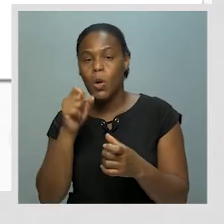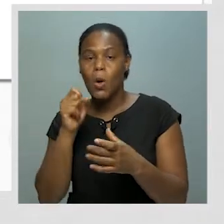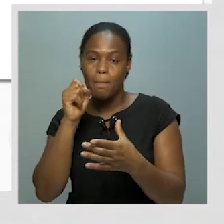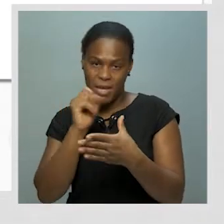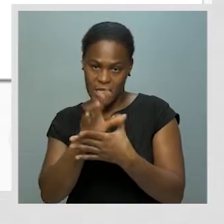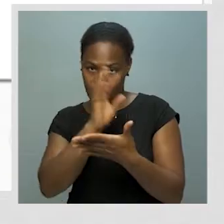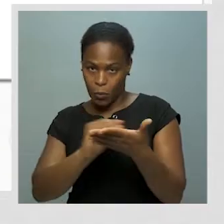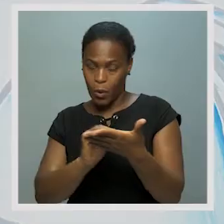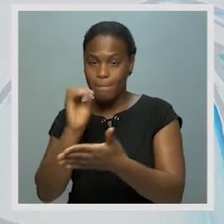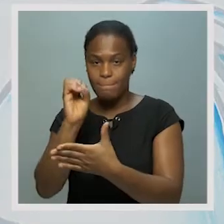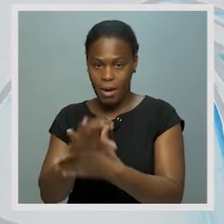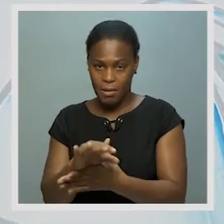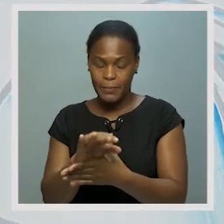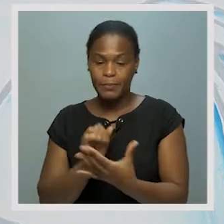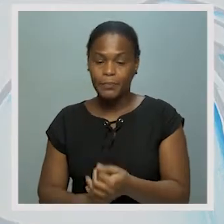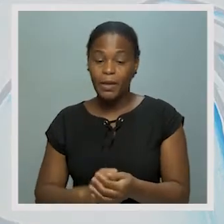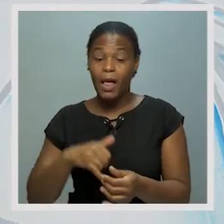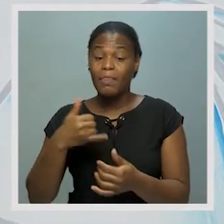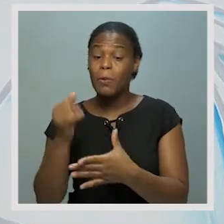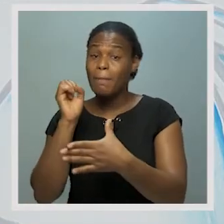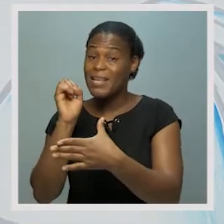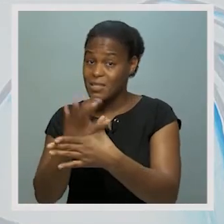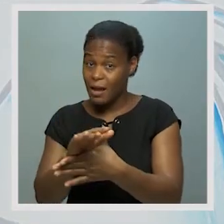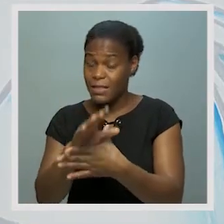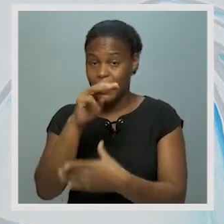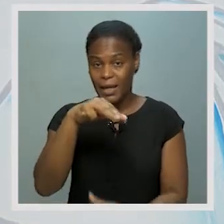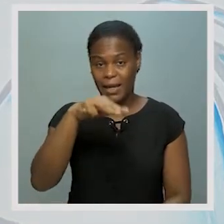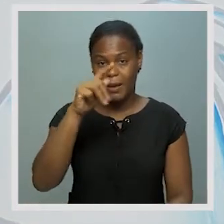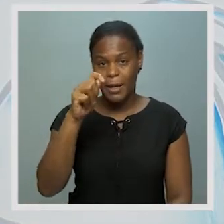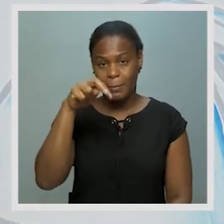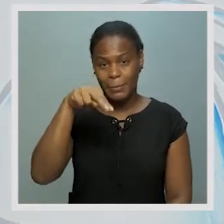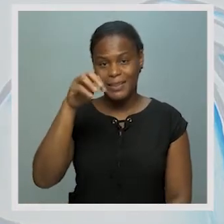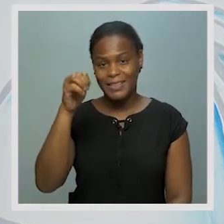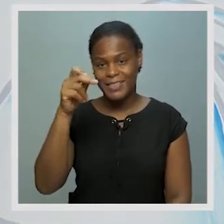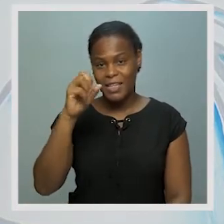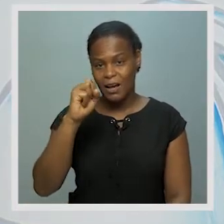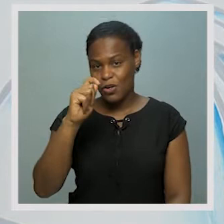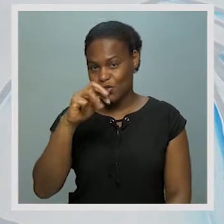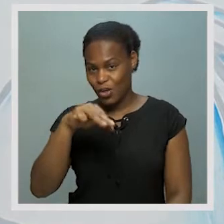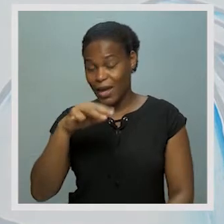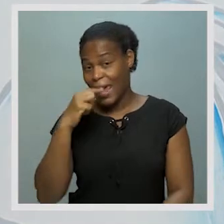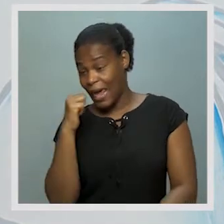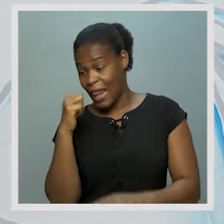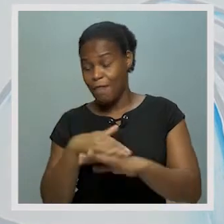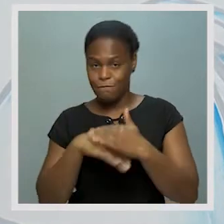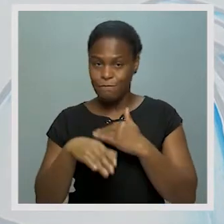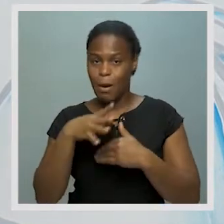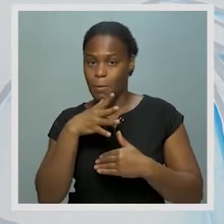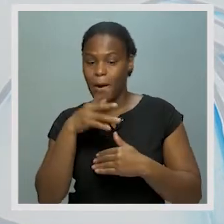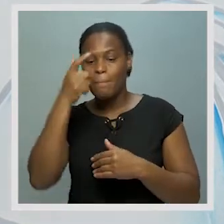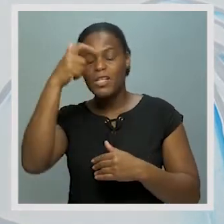remitente. Nós temos aqui a mensagem que é produzida por ele, e temos o